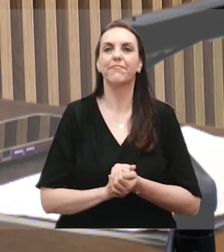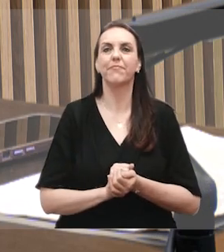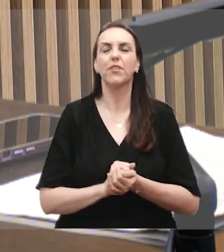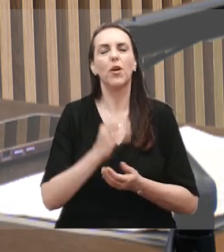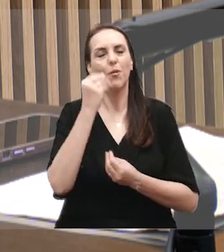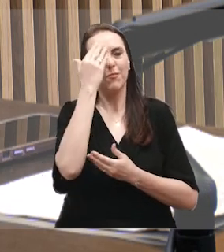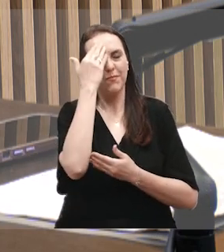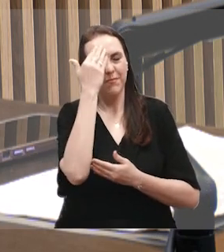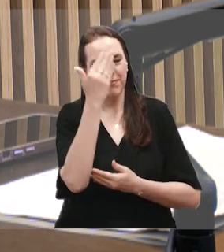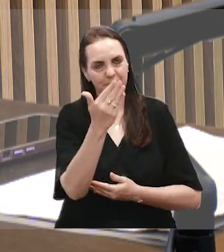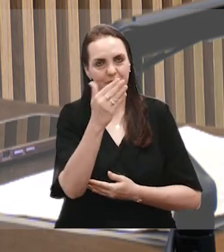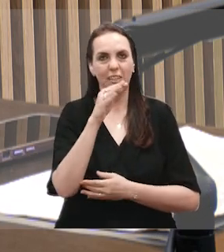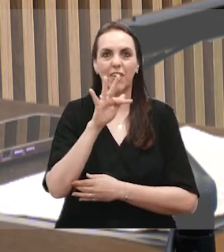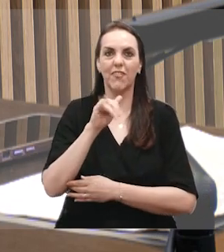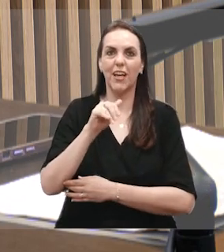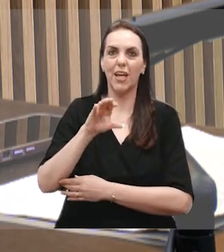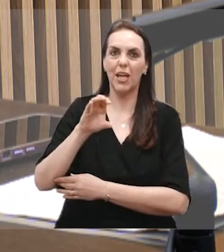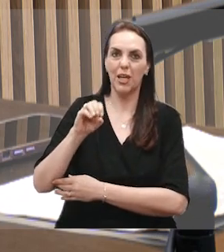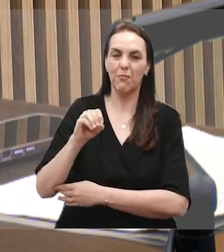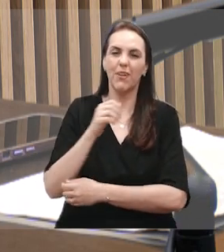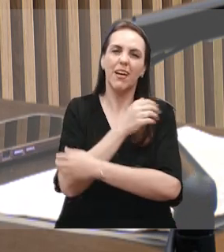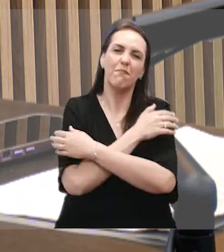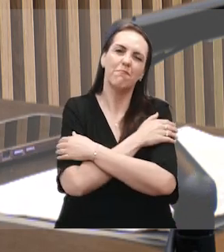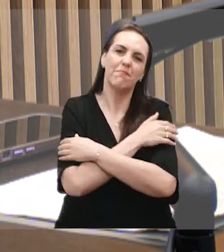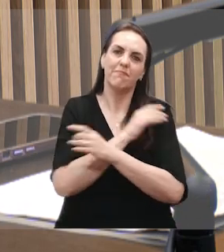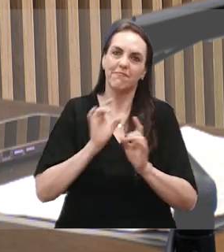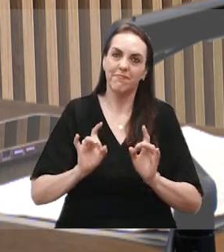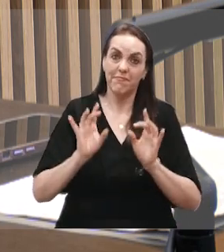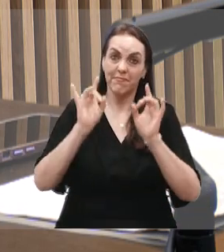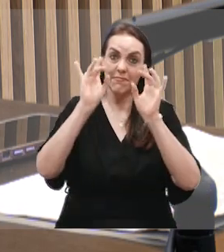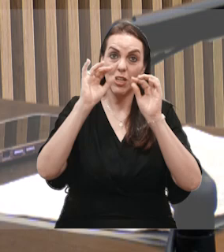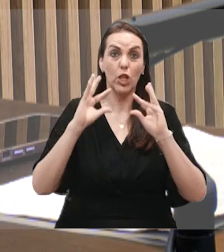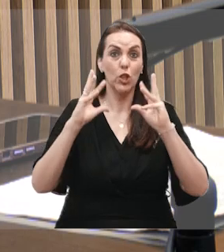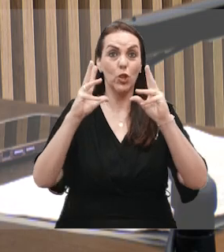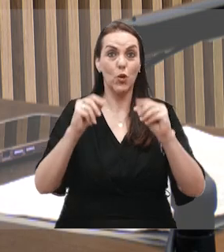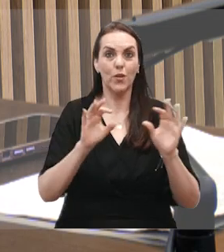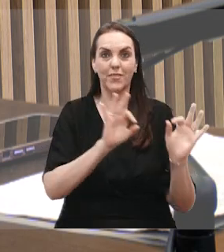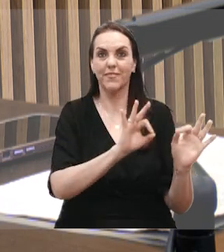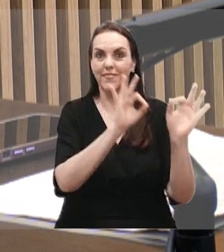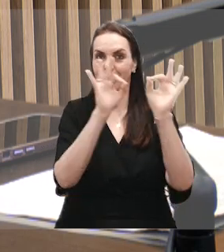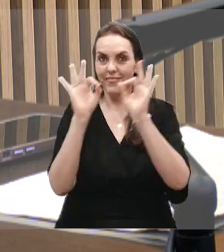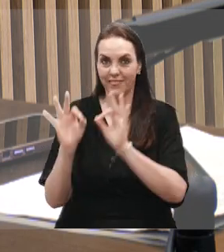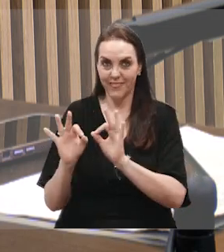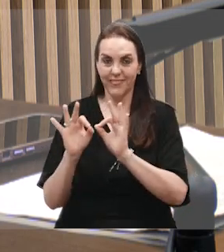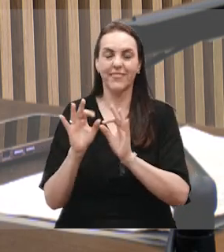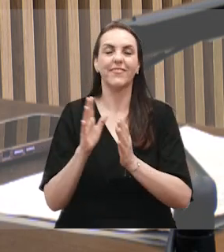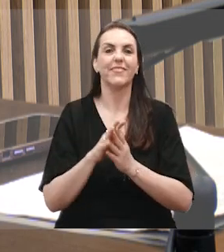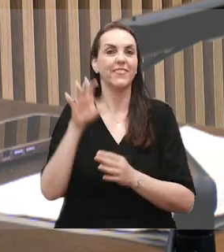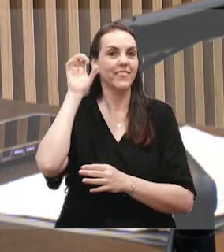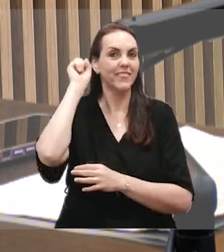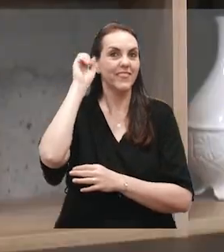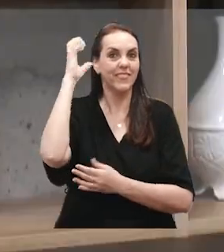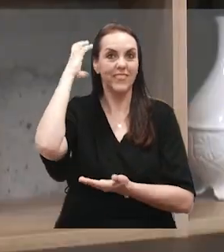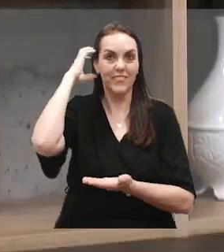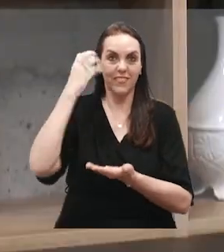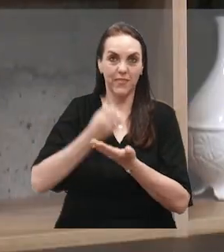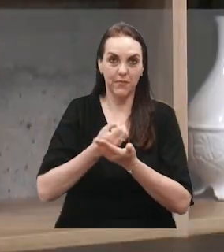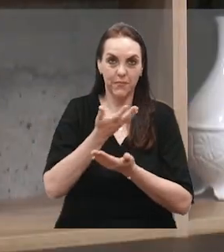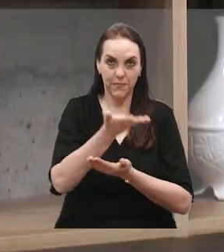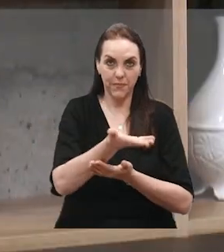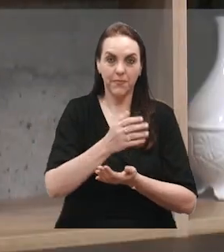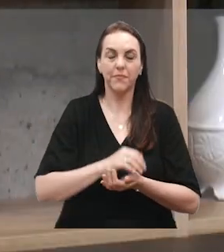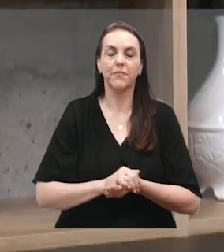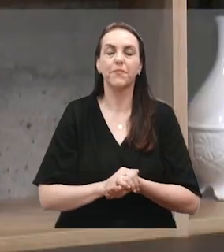Fábio. Um abraço especial a todo mundo que está nos assistindo ou também nos ouvindo através do podcast.